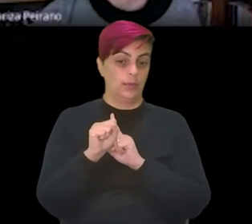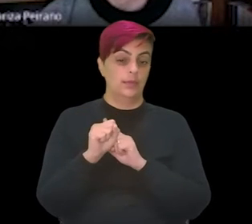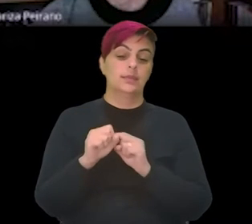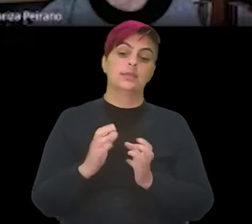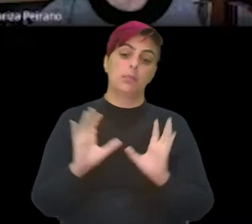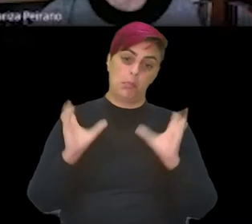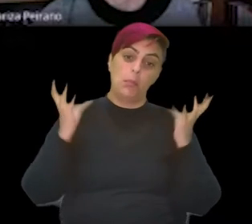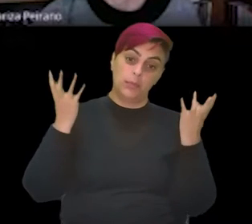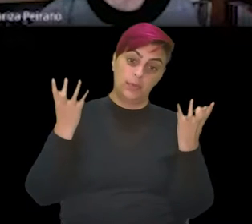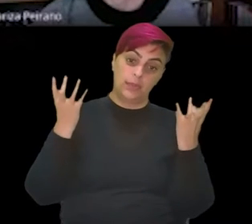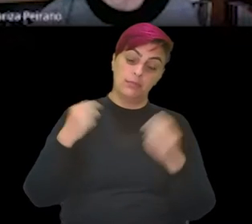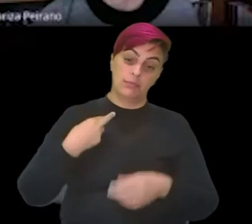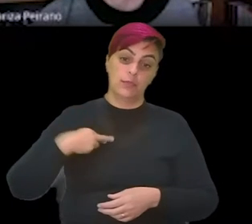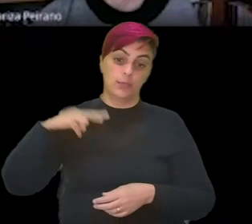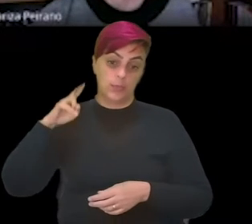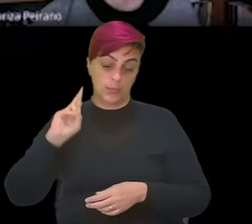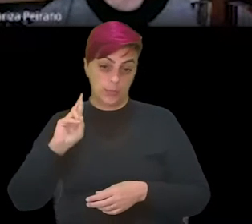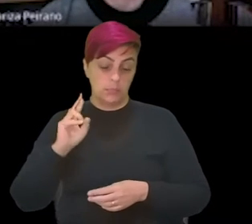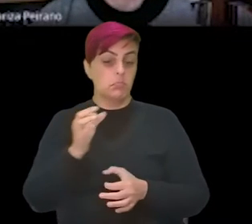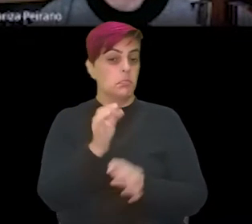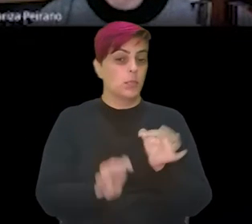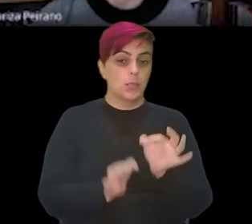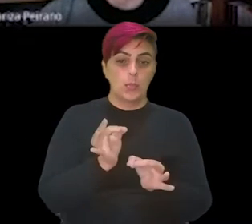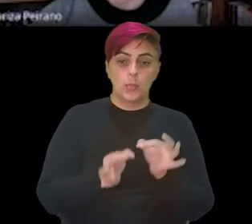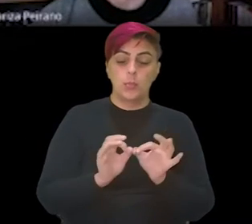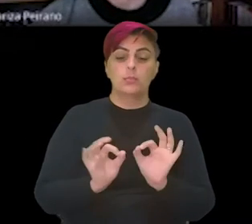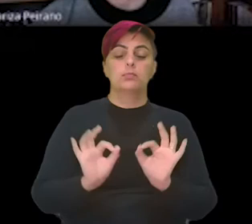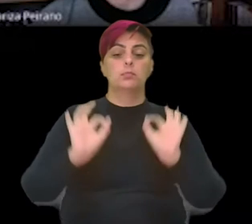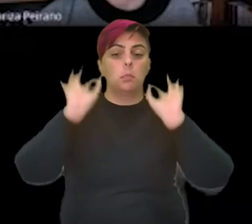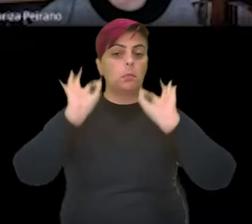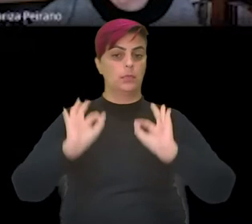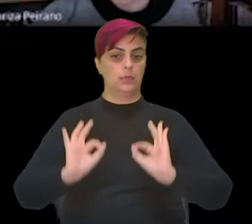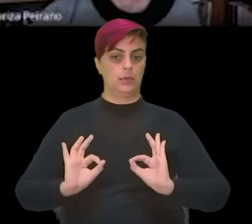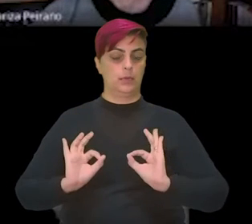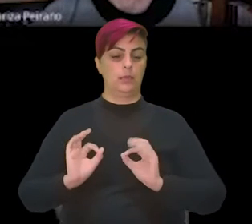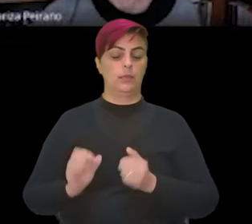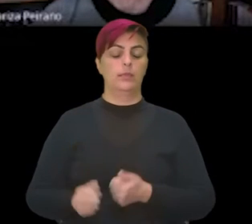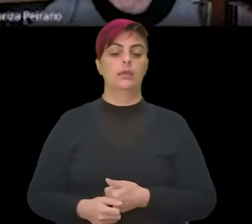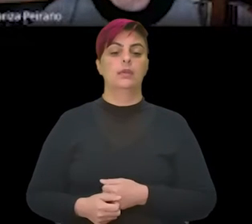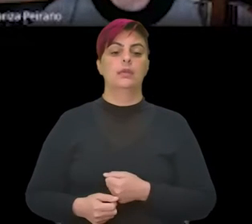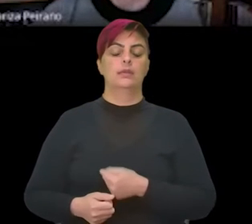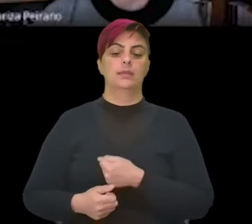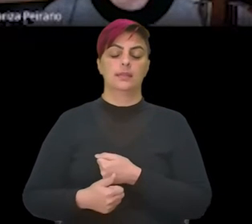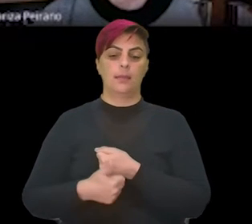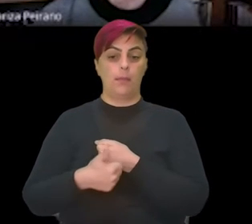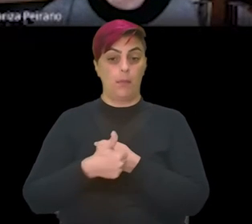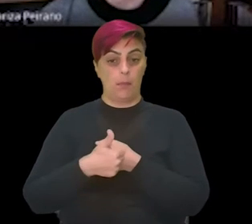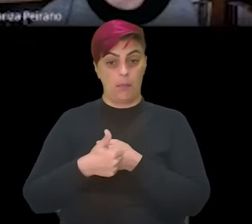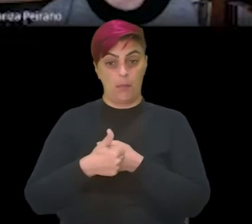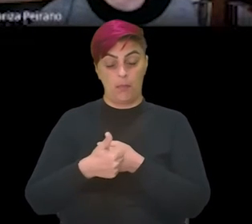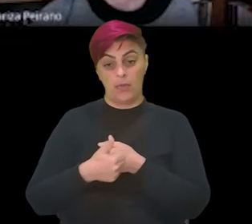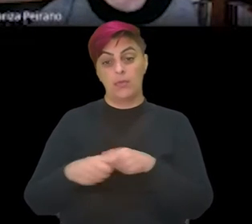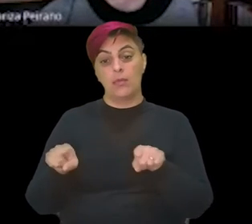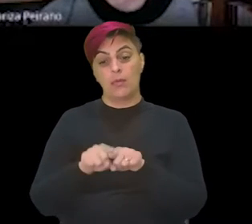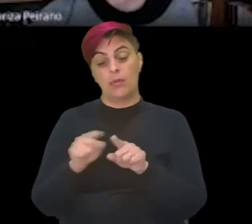é, eventos ao mesmo tempo religiosos, jurídicos, estéticos, morais e morfológicos, que se